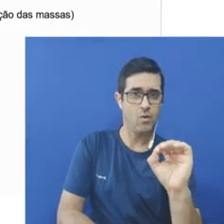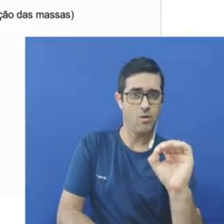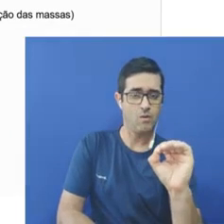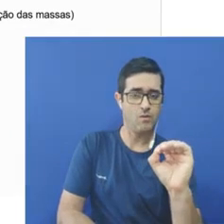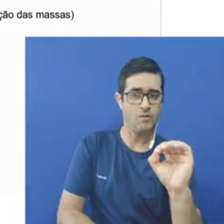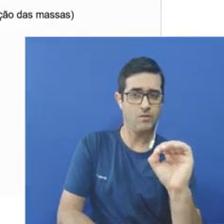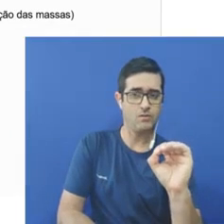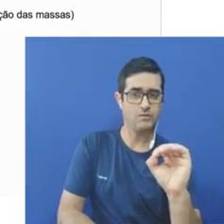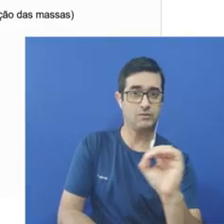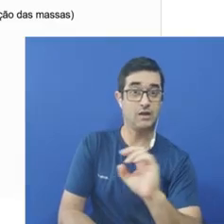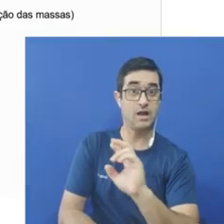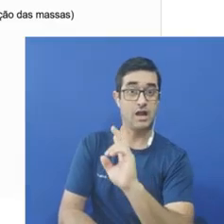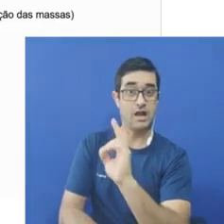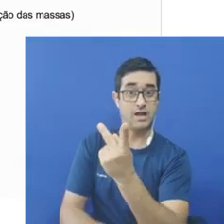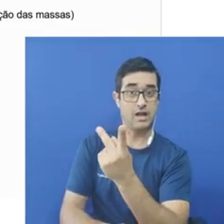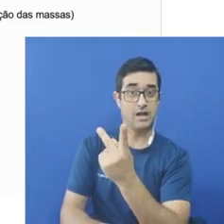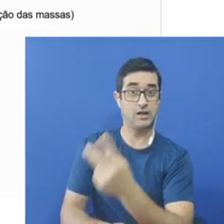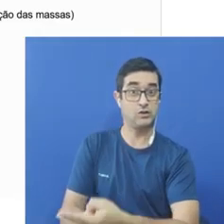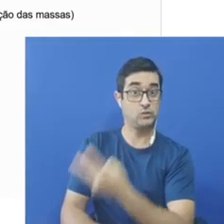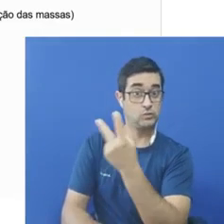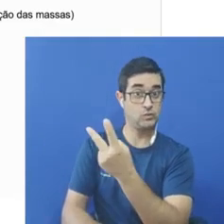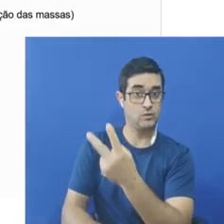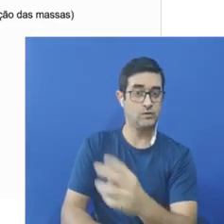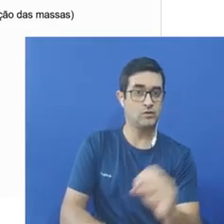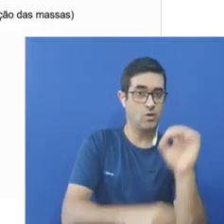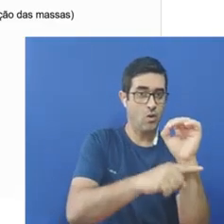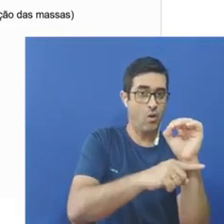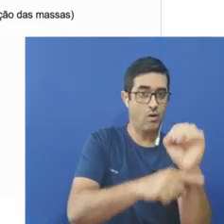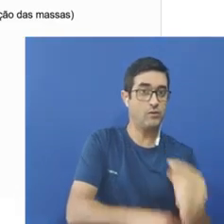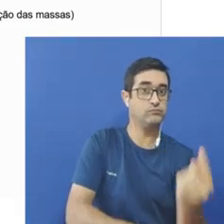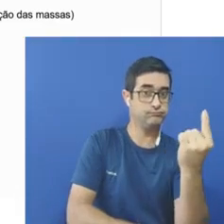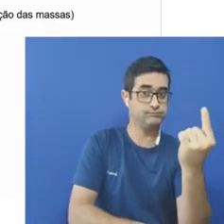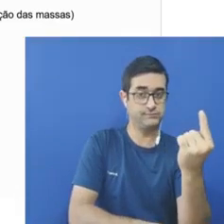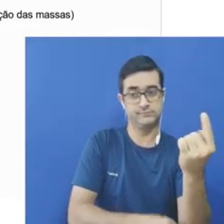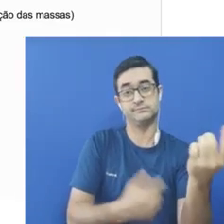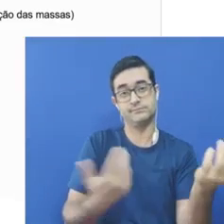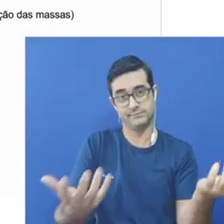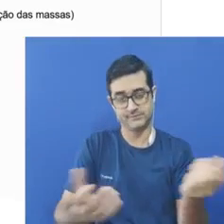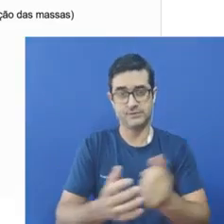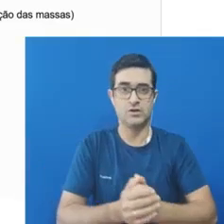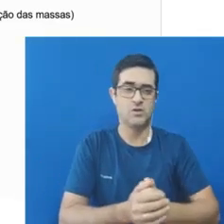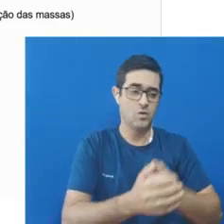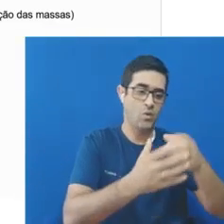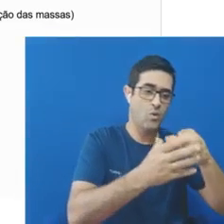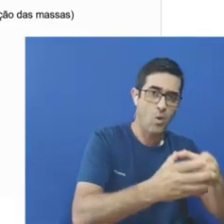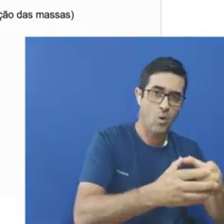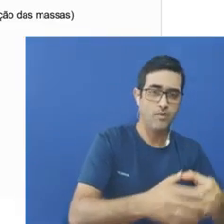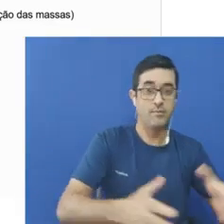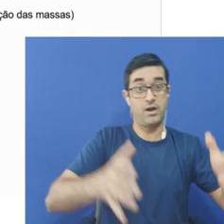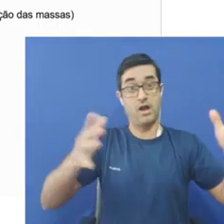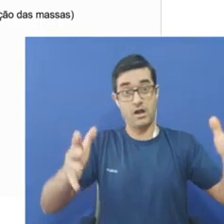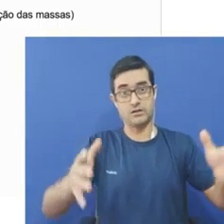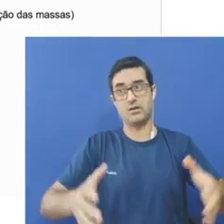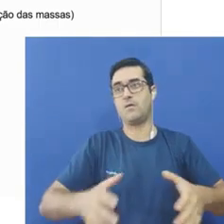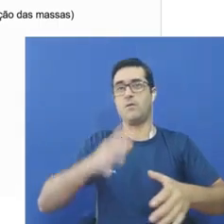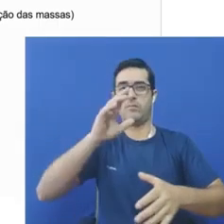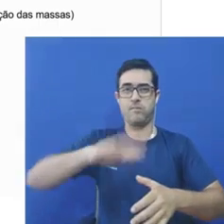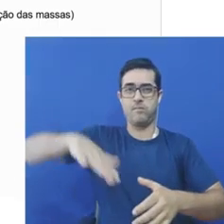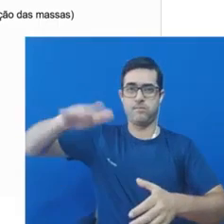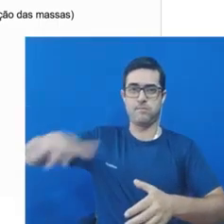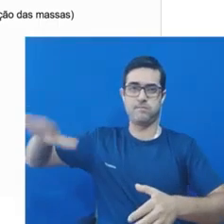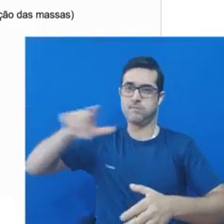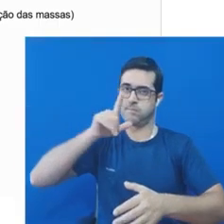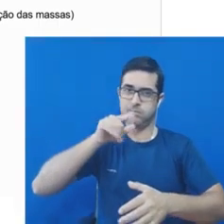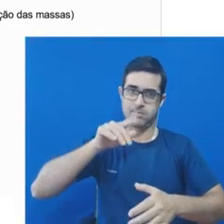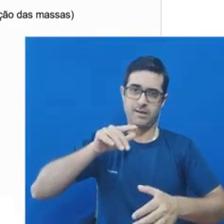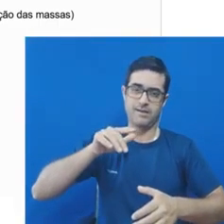de oxigênio. O que vai aumentar, quando eu digo um copo, uma caixa d'água e o mar, é este número aqui da